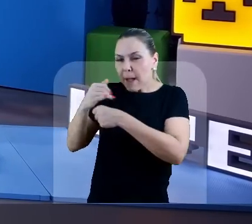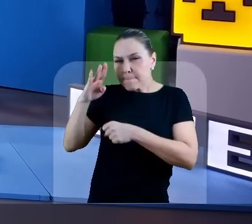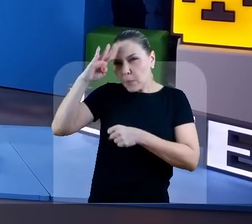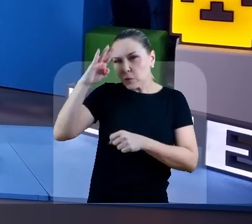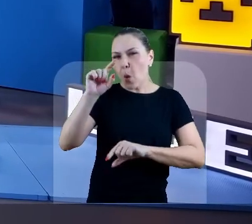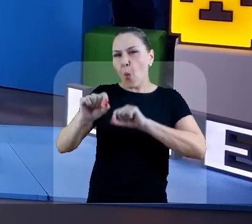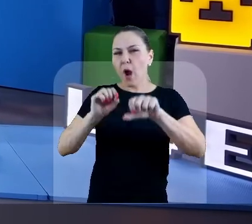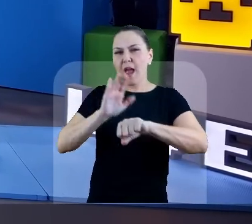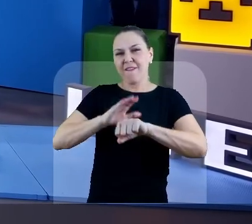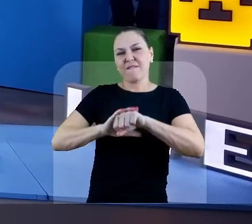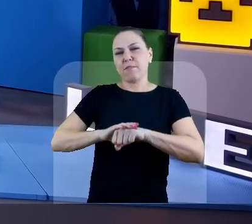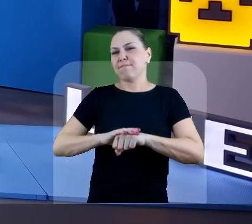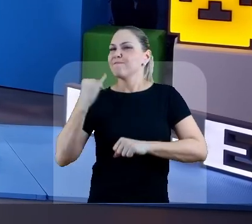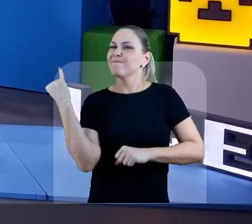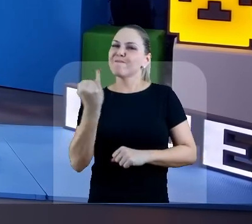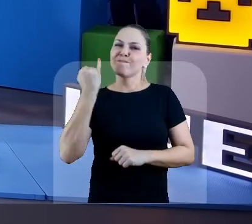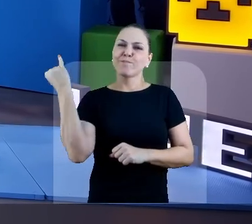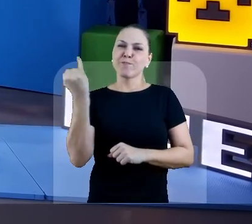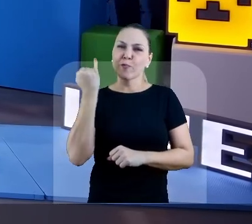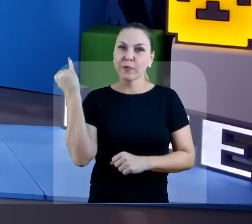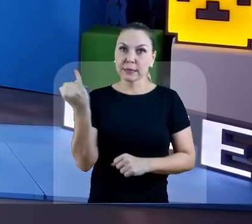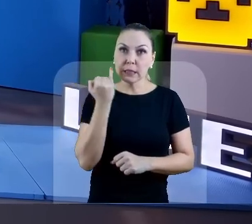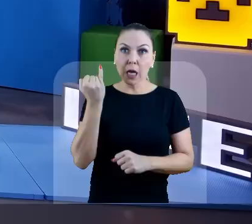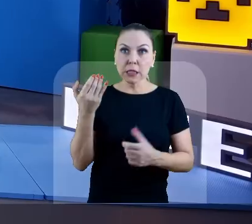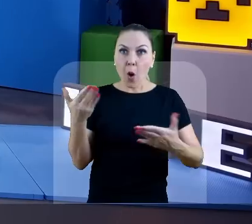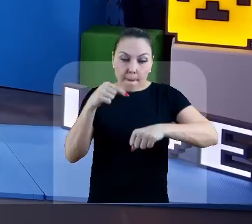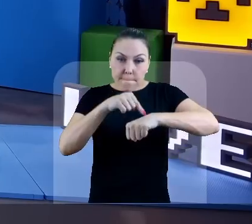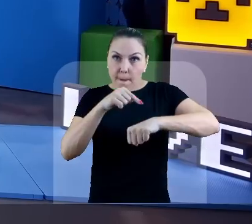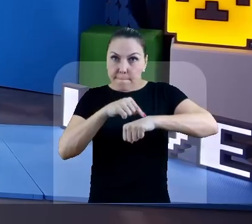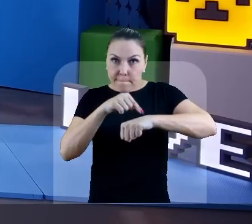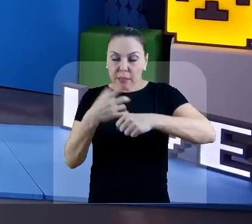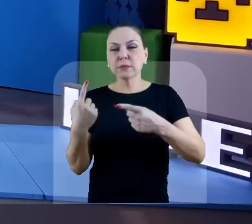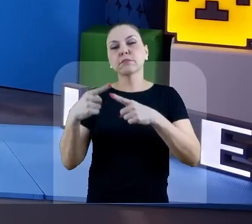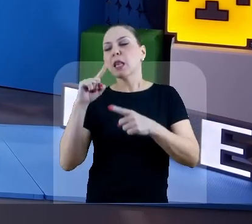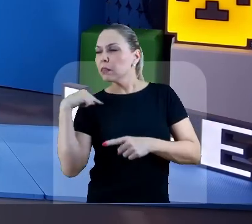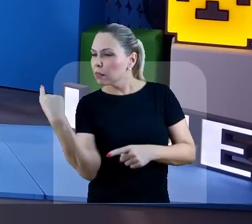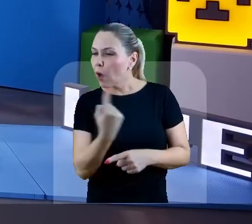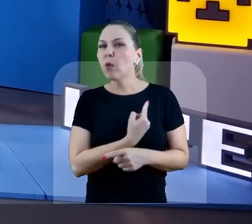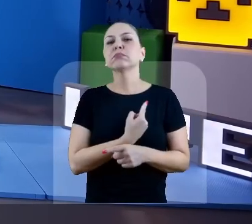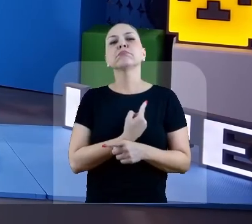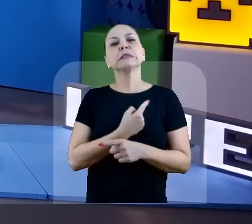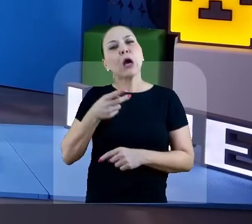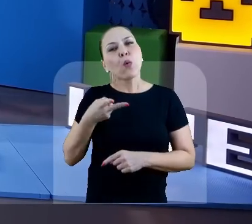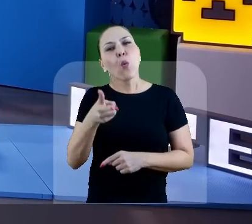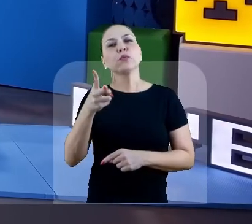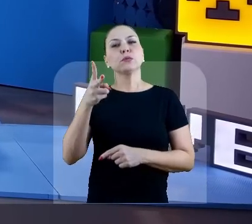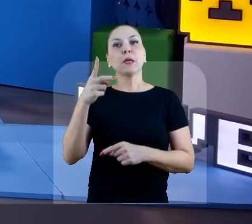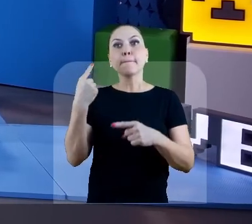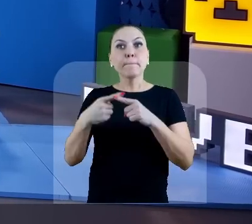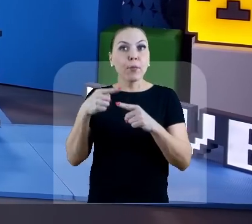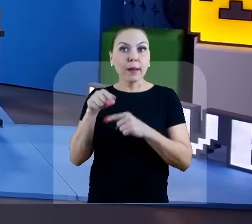do Bolsonaro é muito importante nesse momento para nós que ele